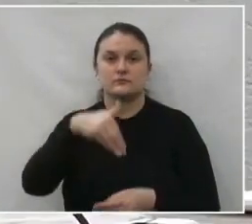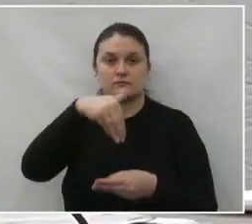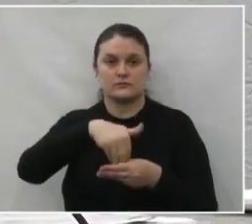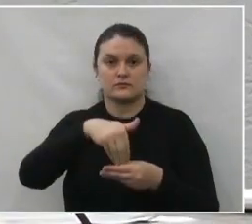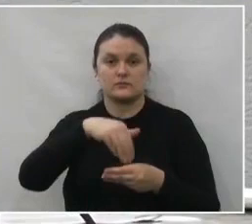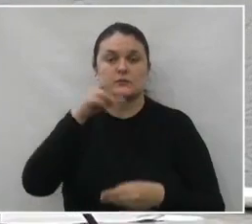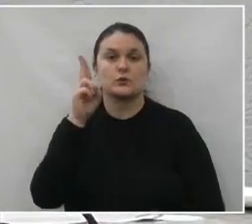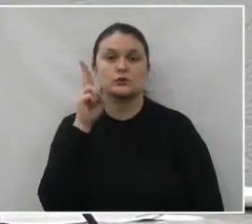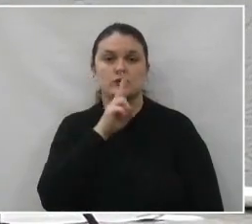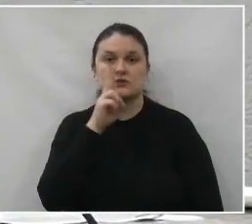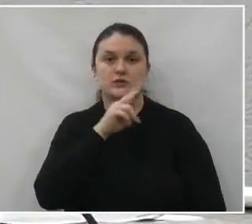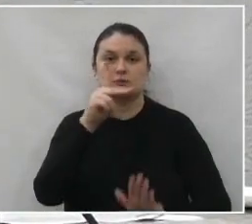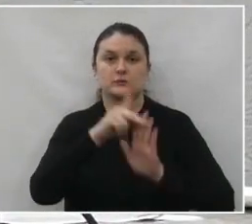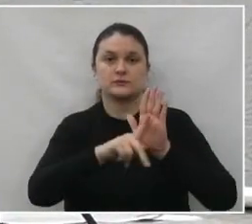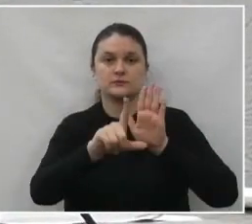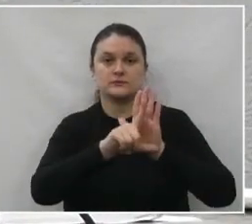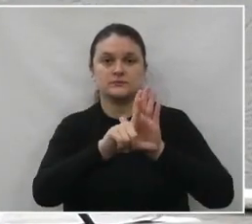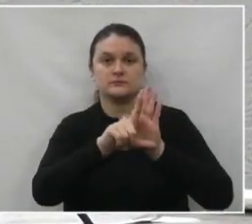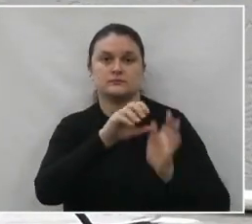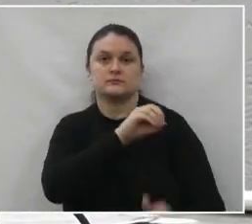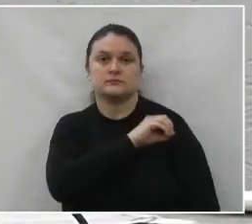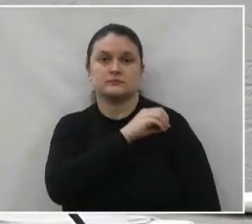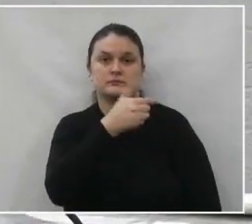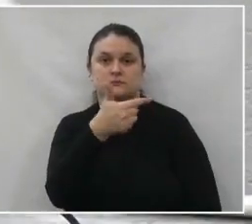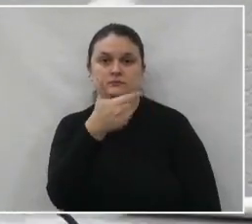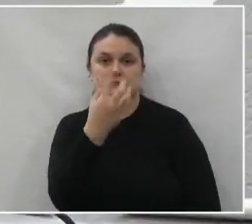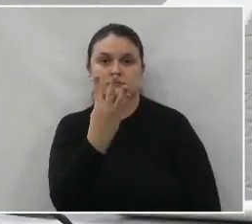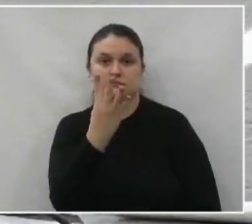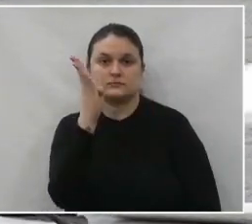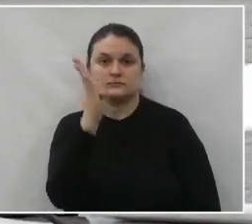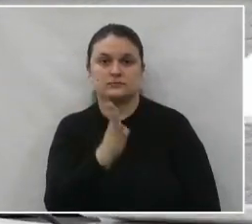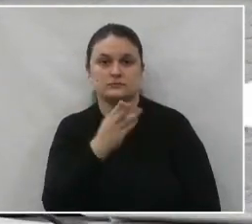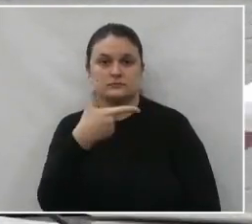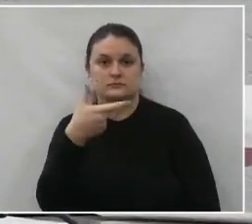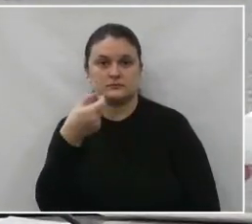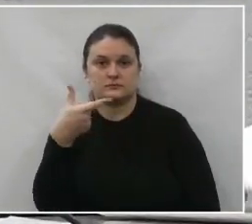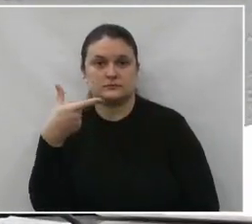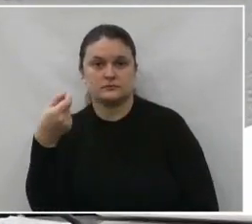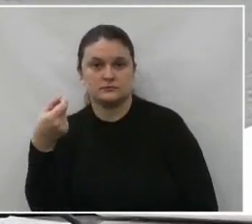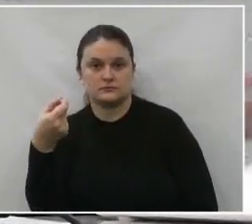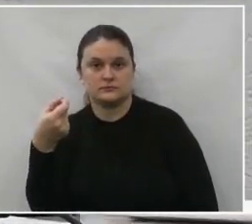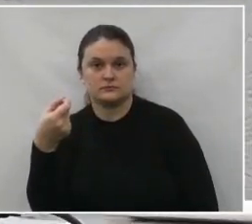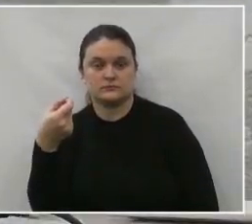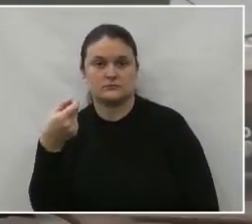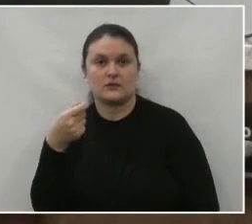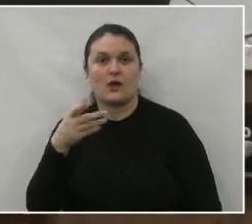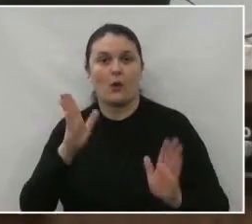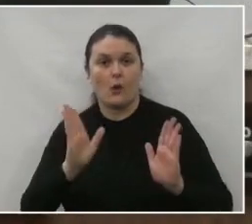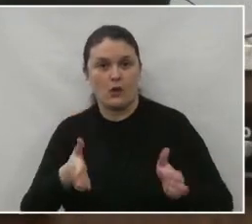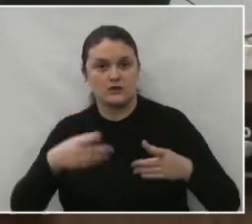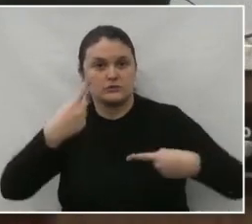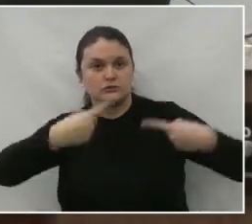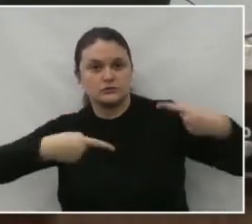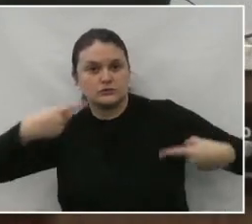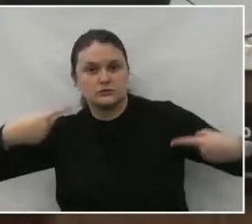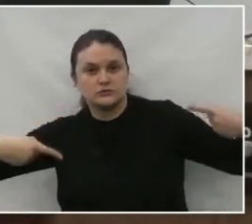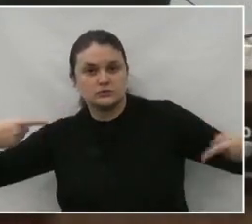Votação do regime de urgência do projeto de lei ordinária de número 24/2020. Está em